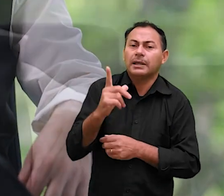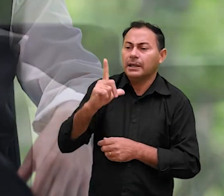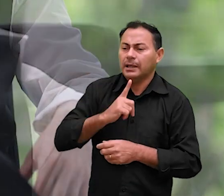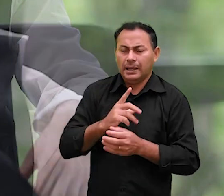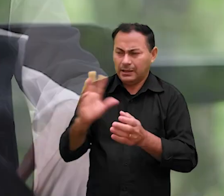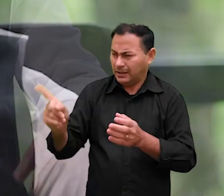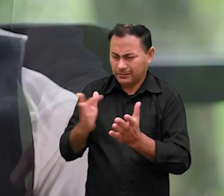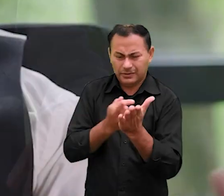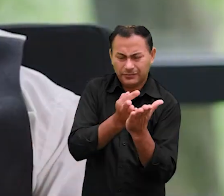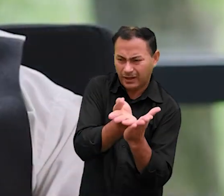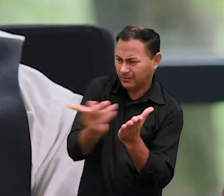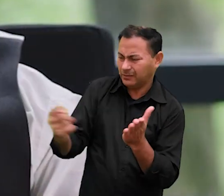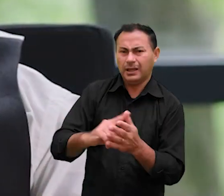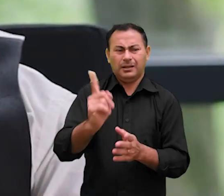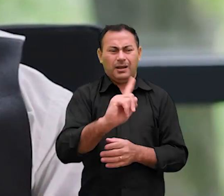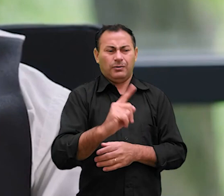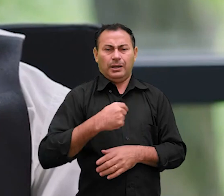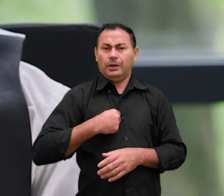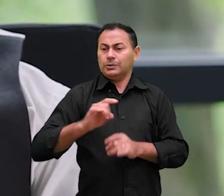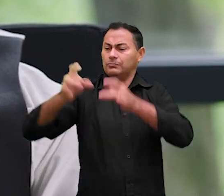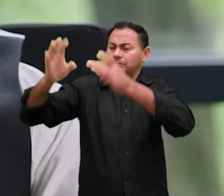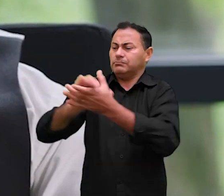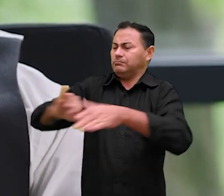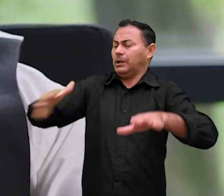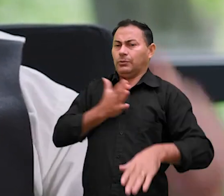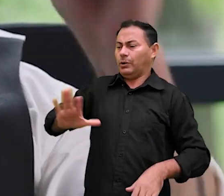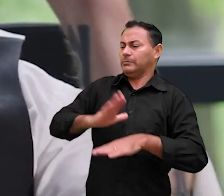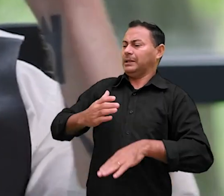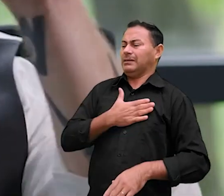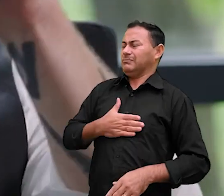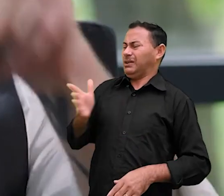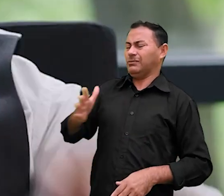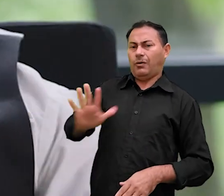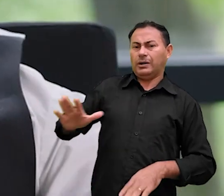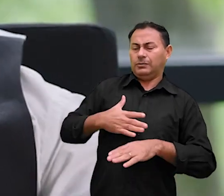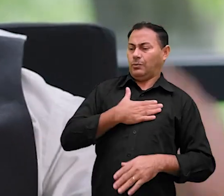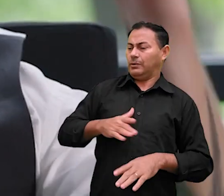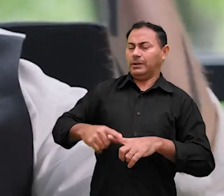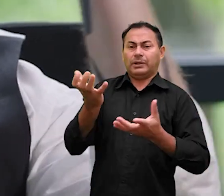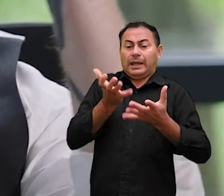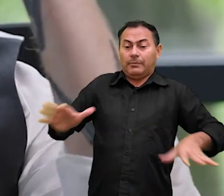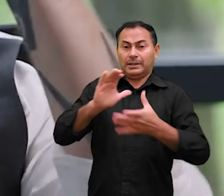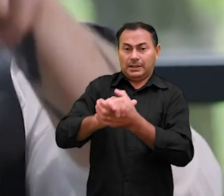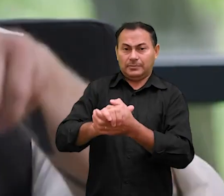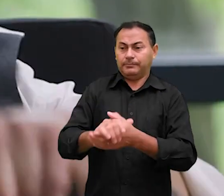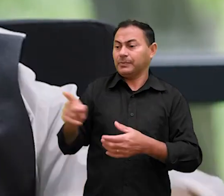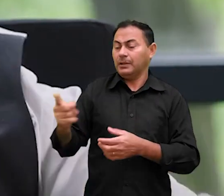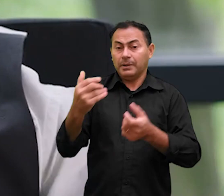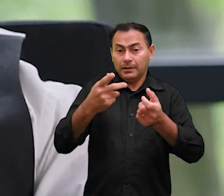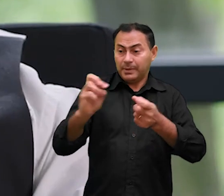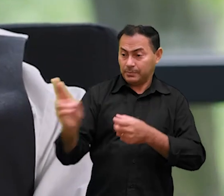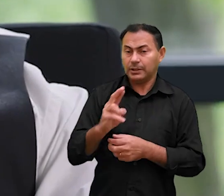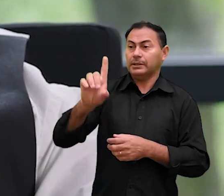Ela tem sido infiel? Ele vai dizer, não, eu só vou deixá-la porque não gosto mais dela. Eu não quero mais estar casado. E se